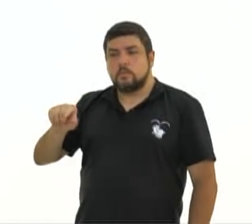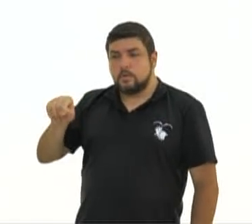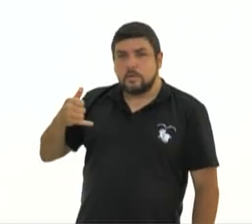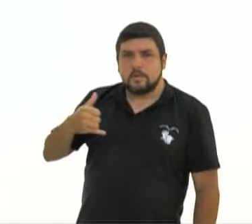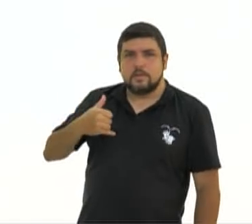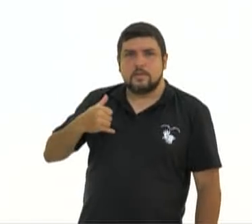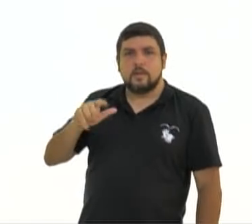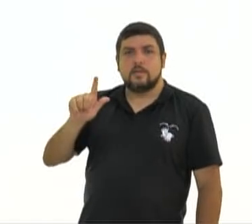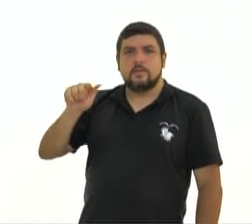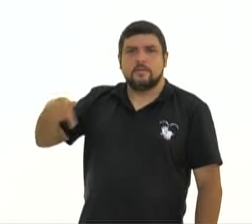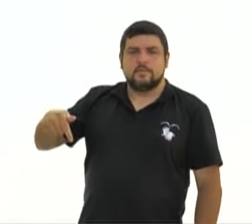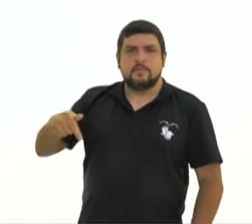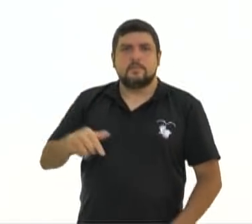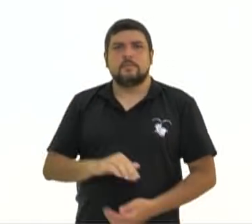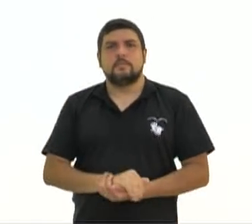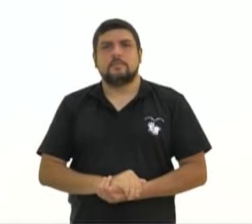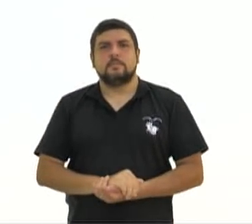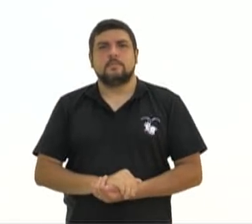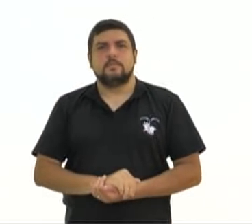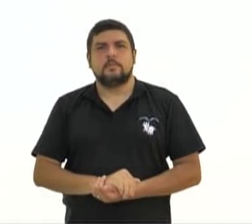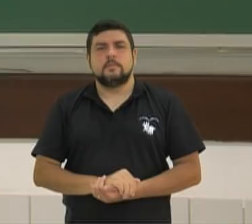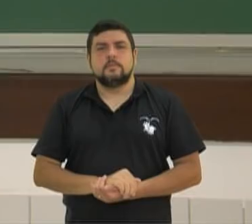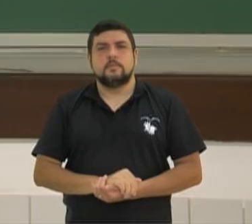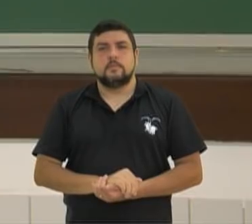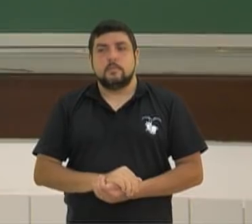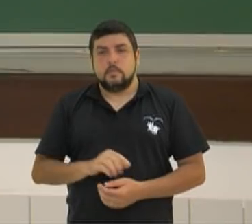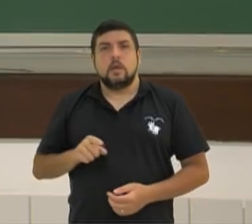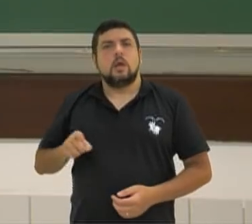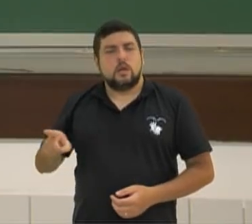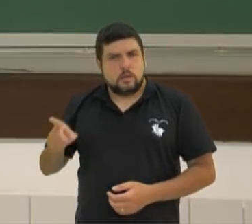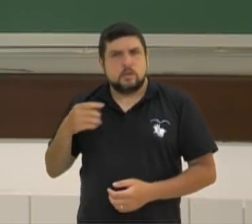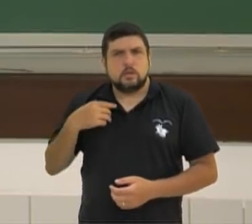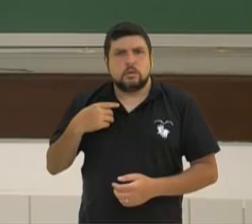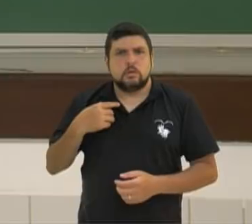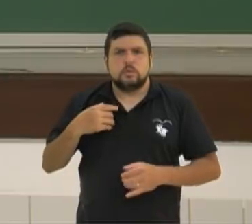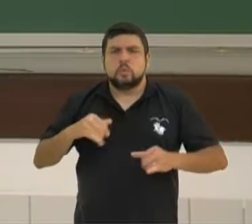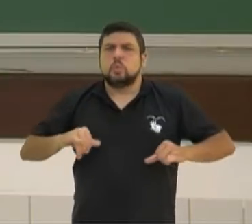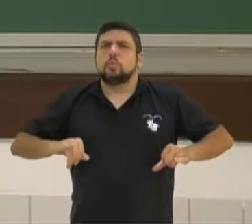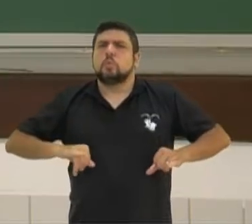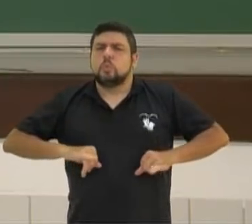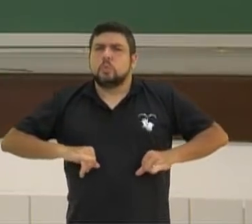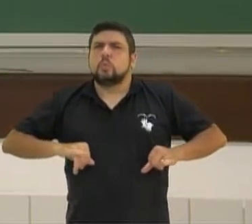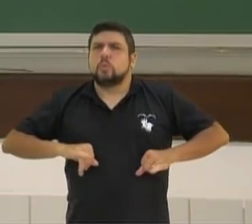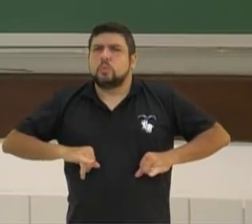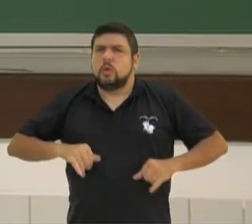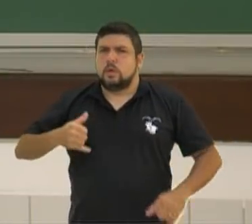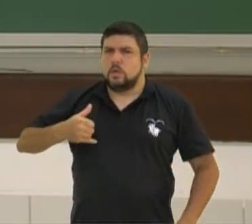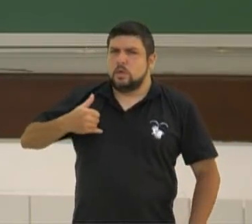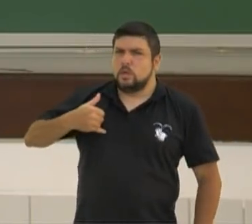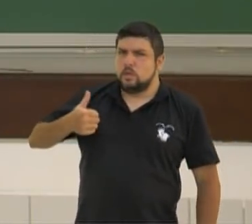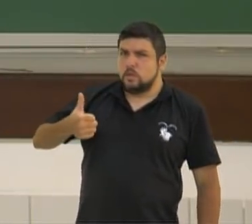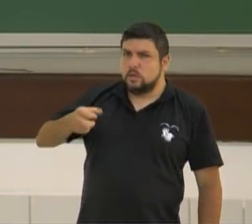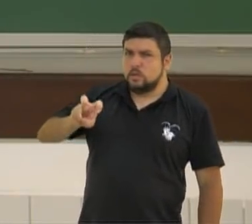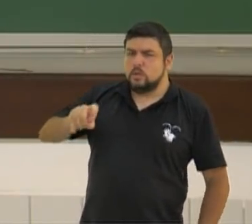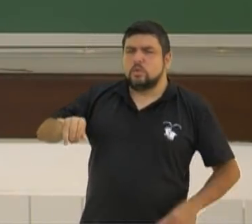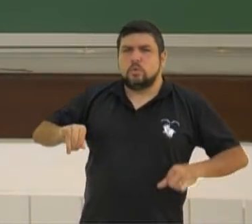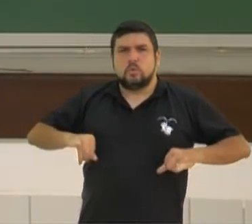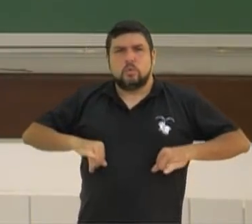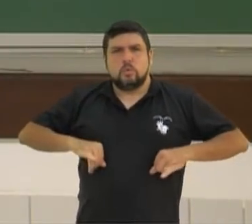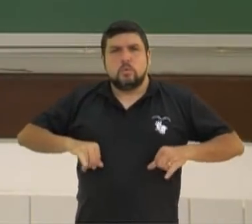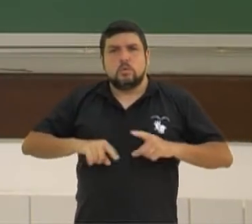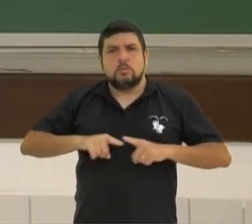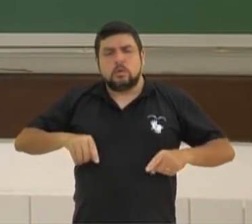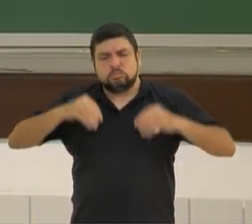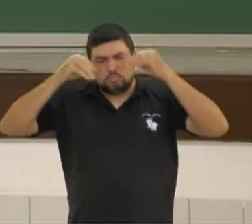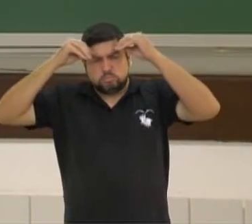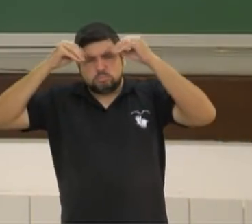ela aí hoje, né? E em 2014, por conta de todo esse engajamento para